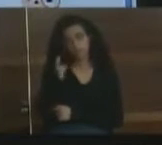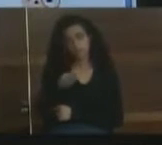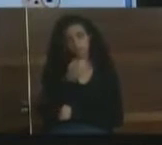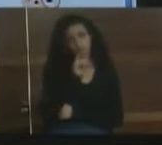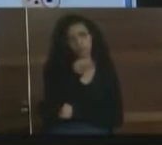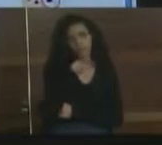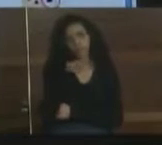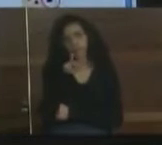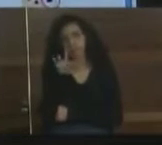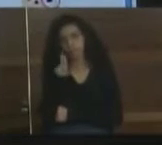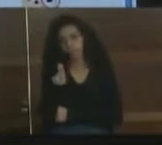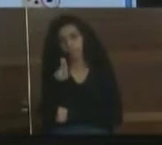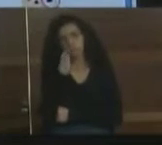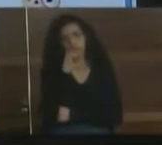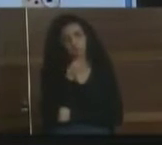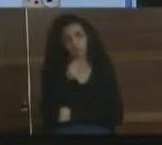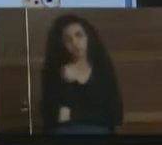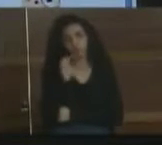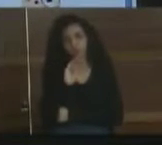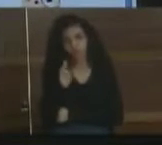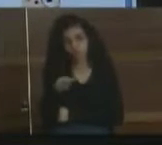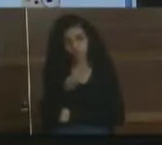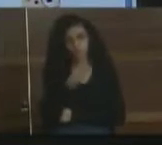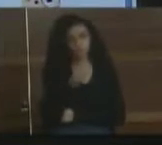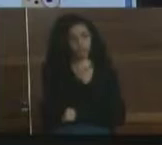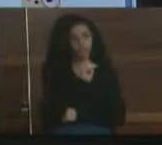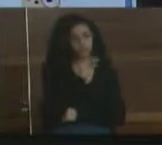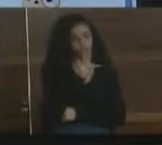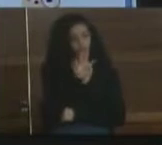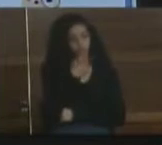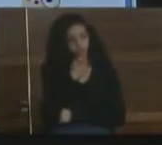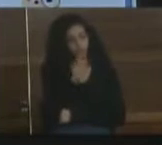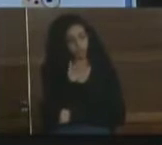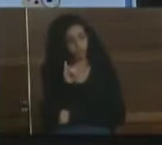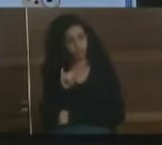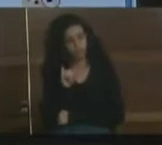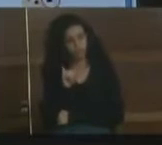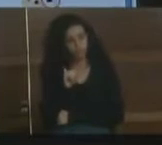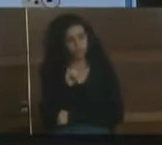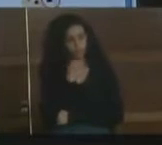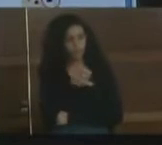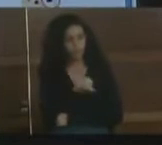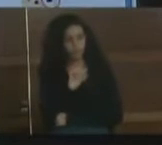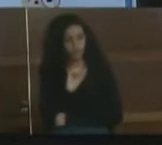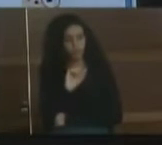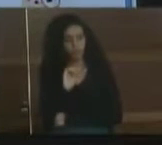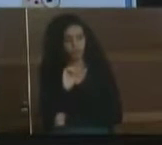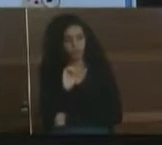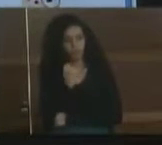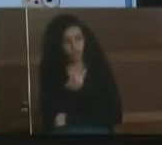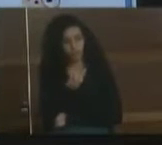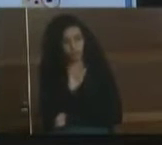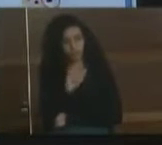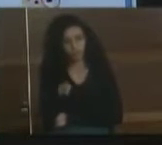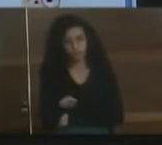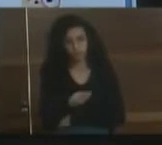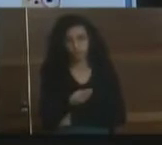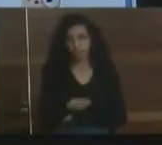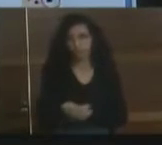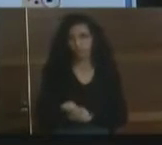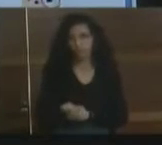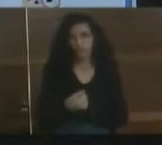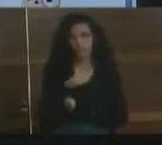57 milhões 796100 bee com 6 milhões 917 mil